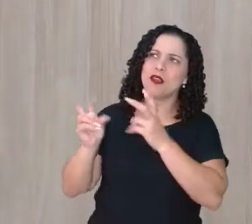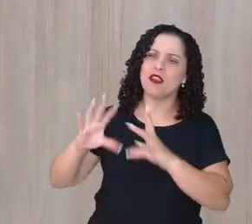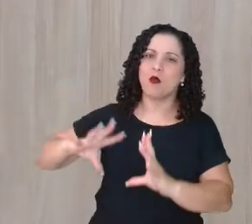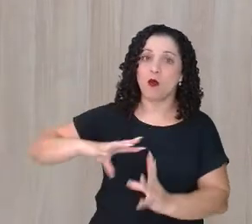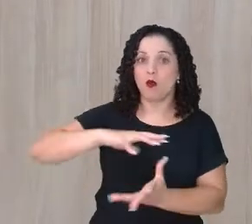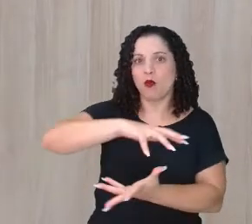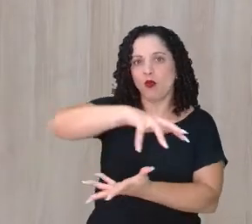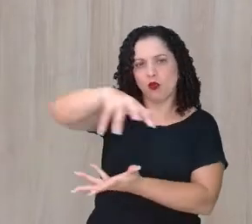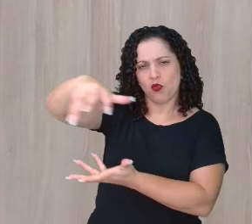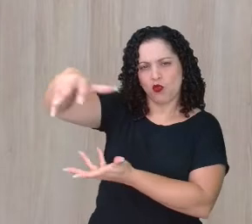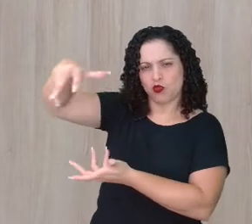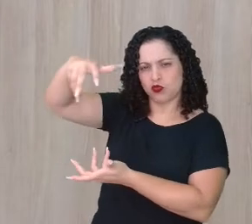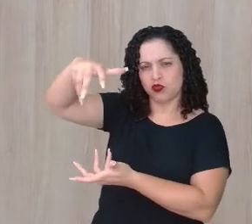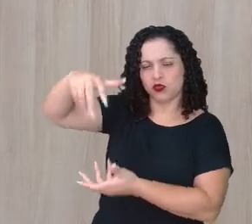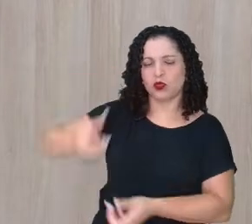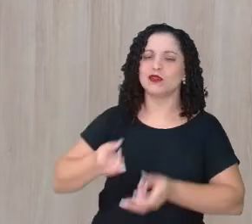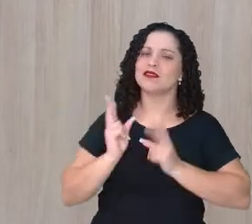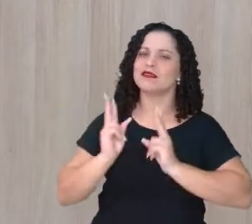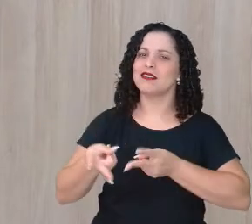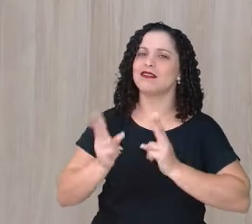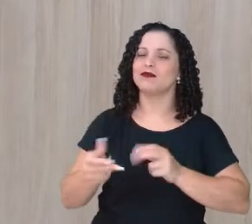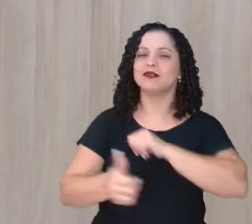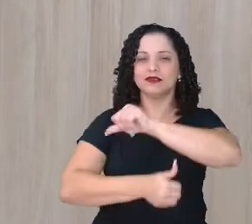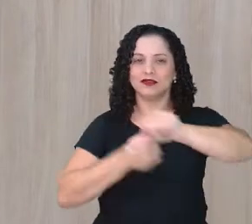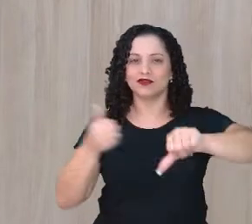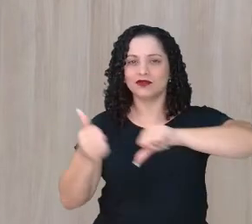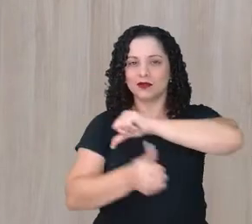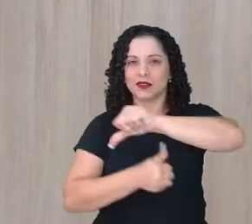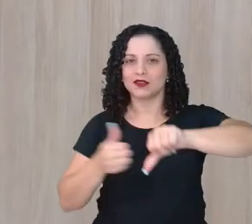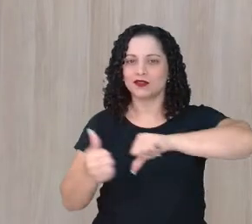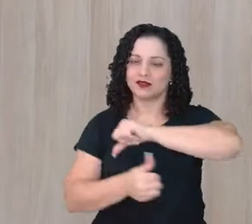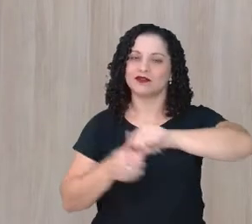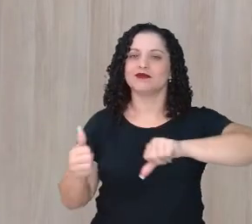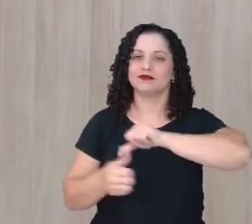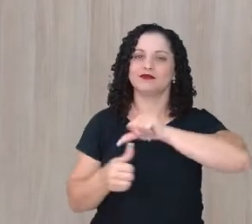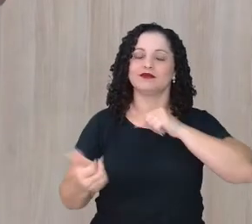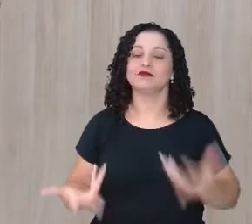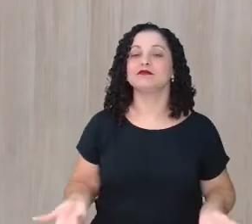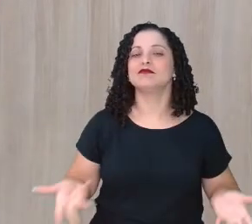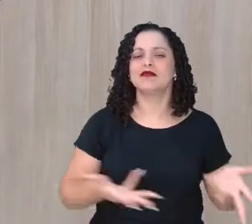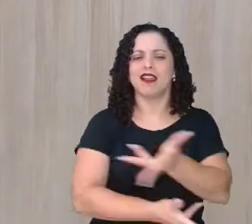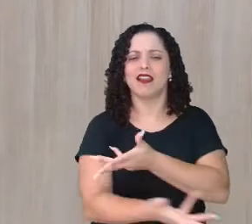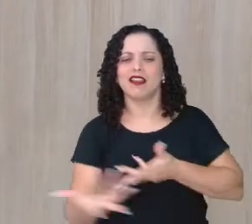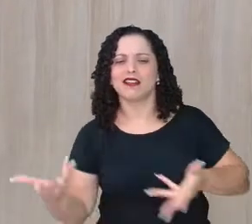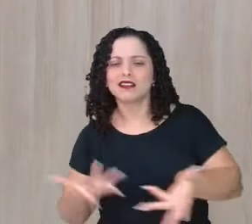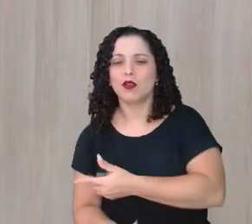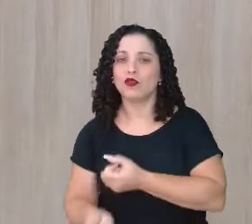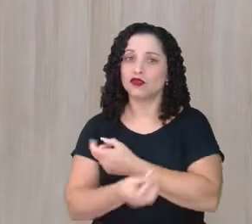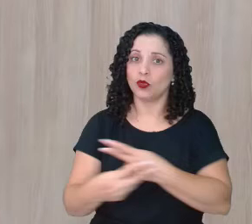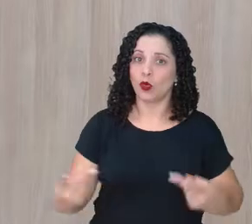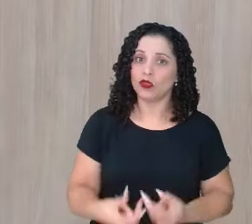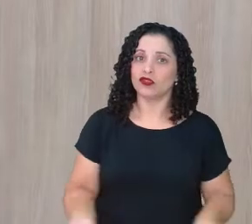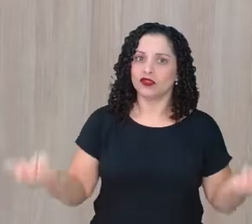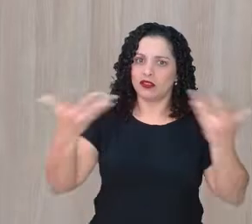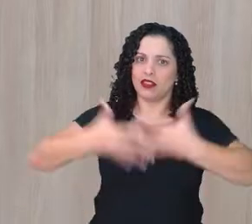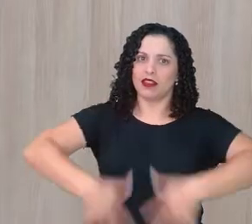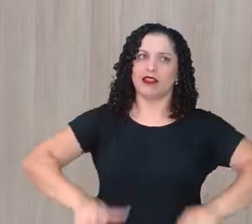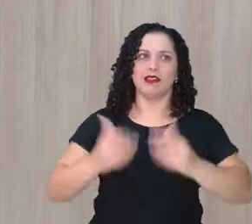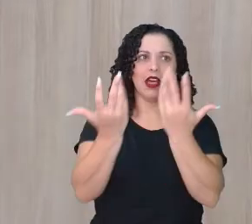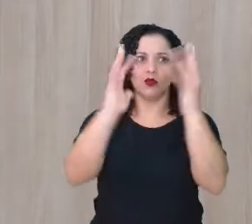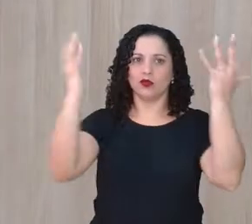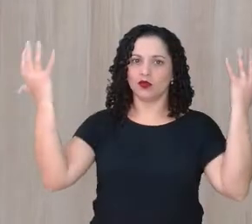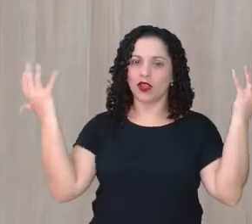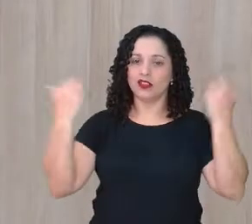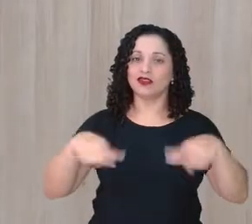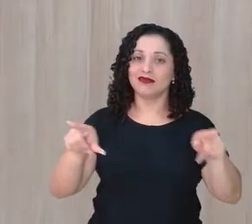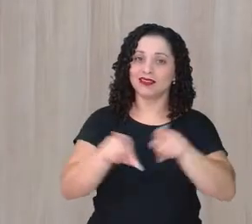e essas transformações elas podem acontecer tanto em relação aos fenômenos naturais, como também a